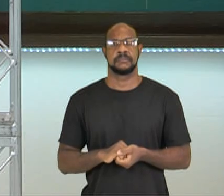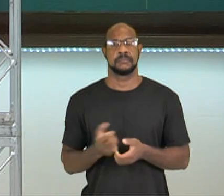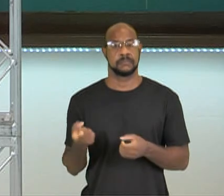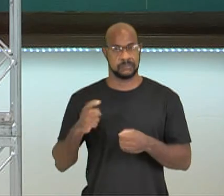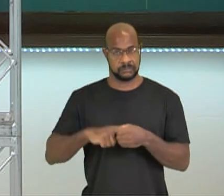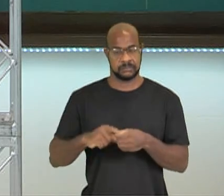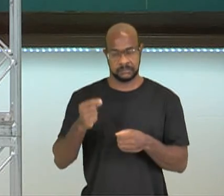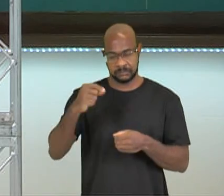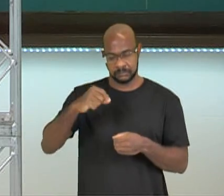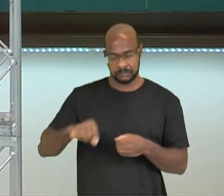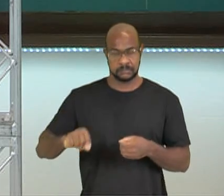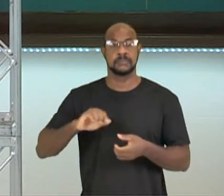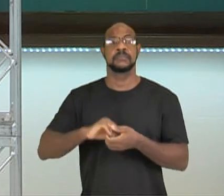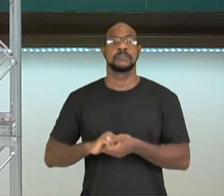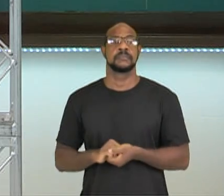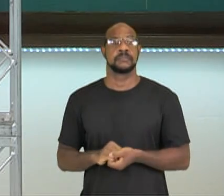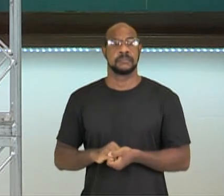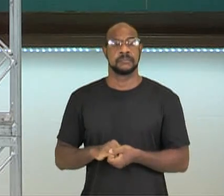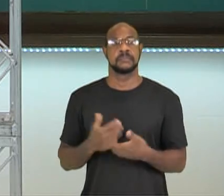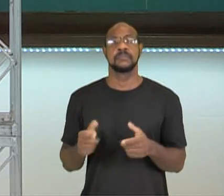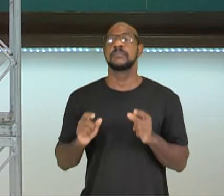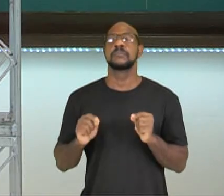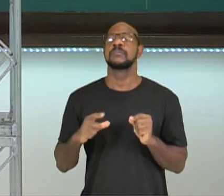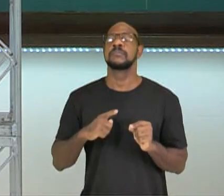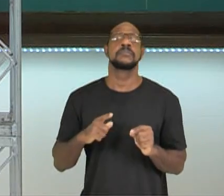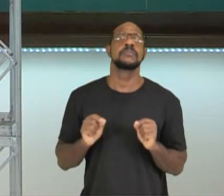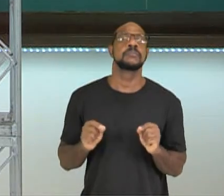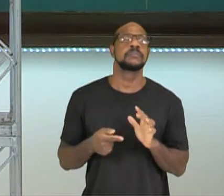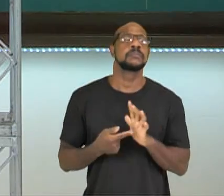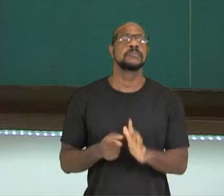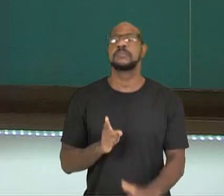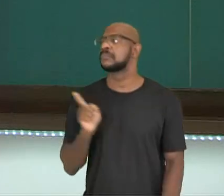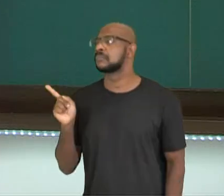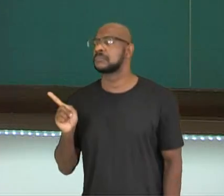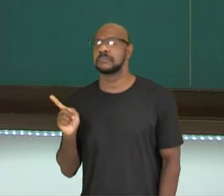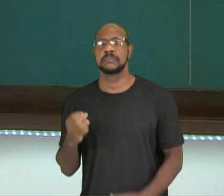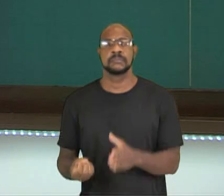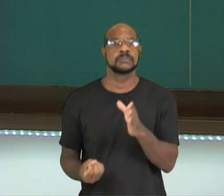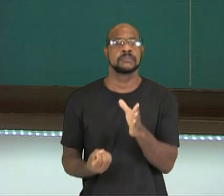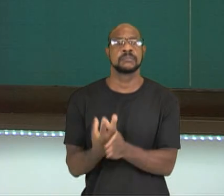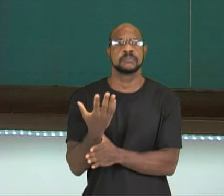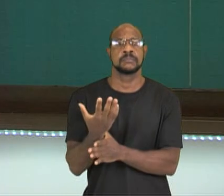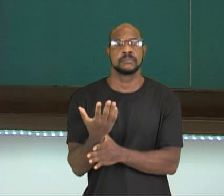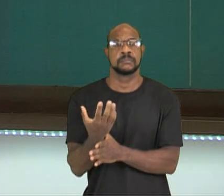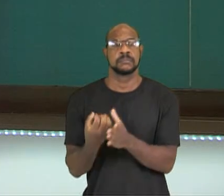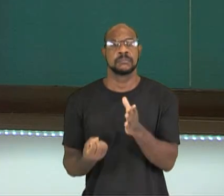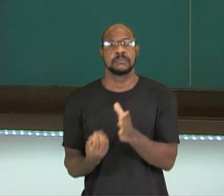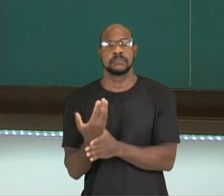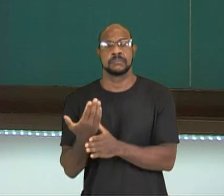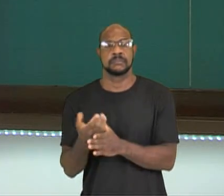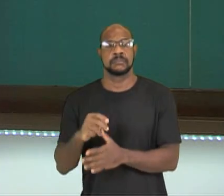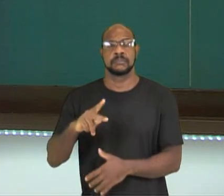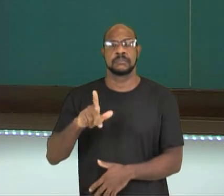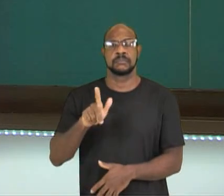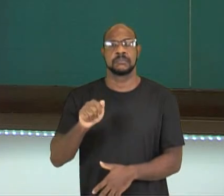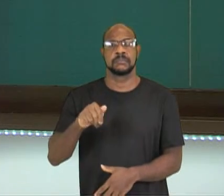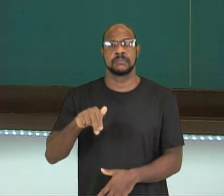Voltamos com a correção da atividade, então, o que nós temos ali entre as formações de planaltos